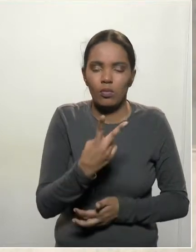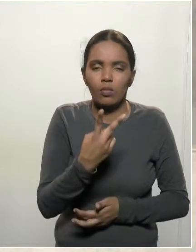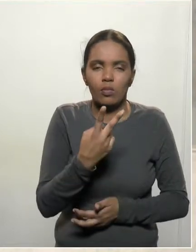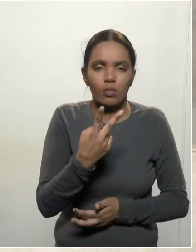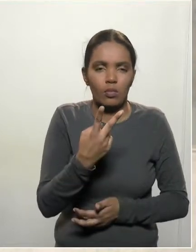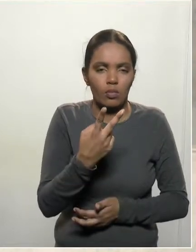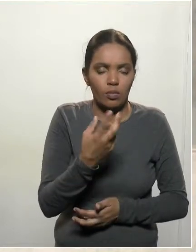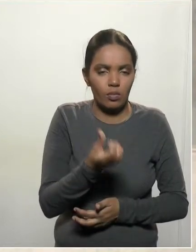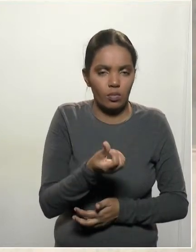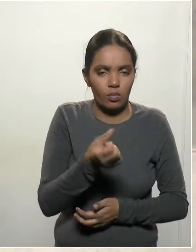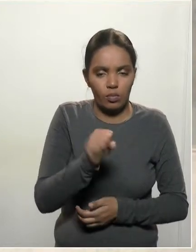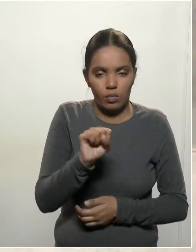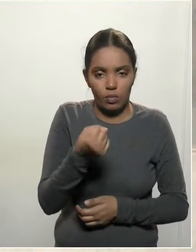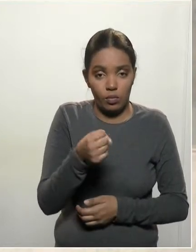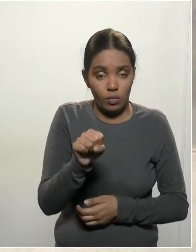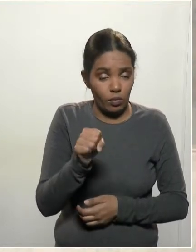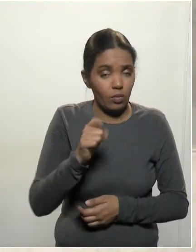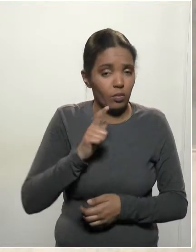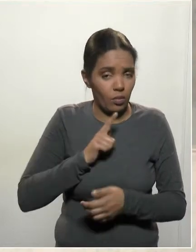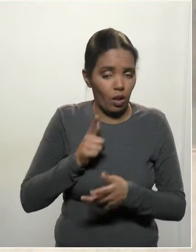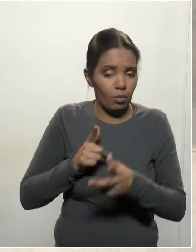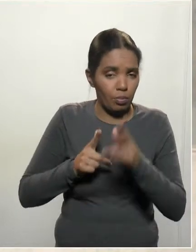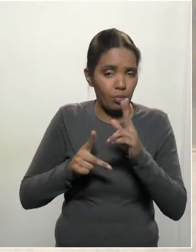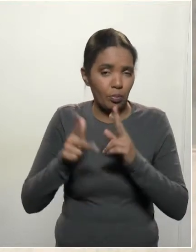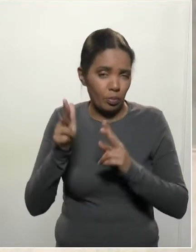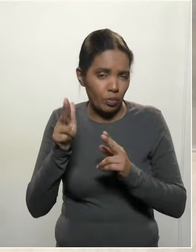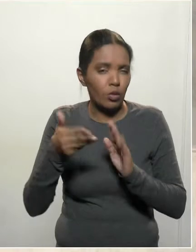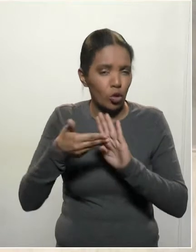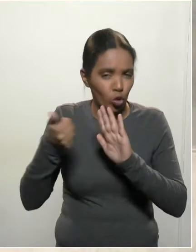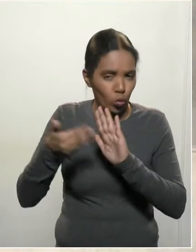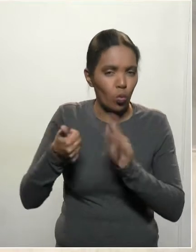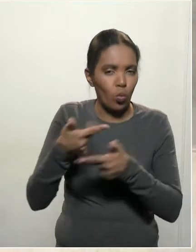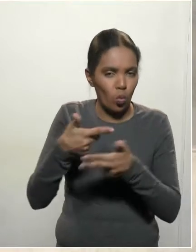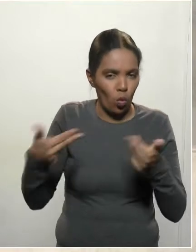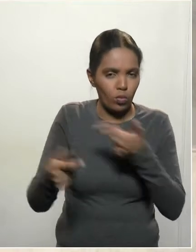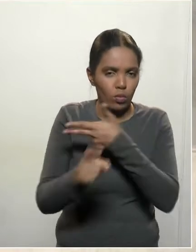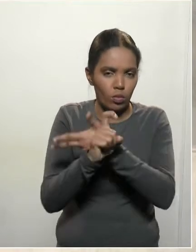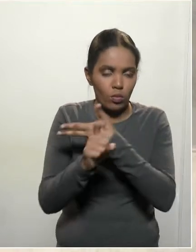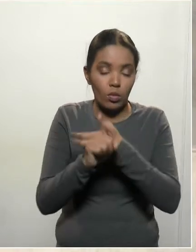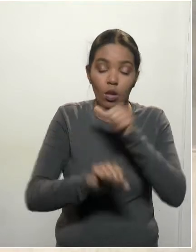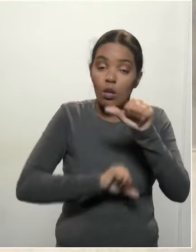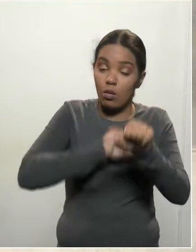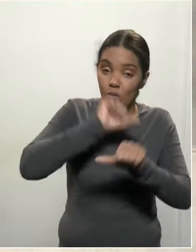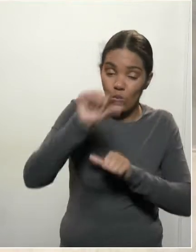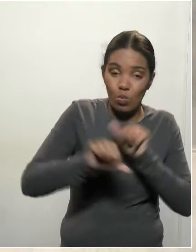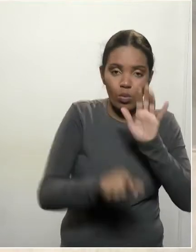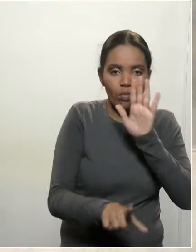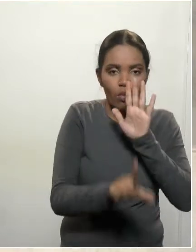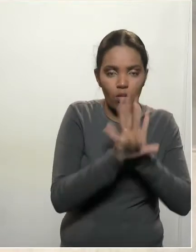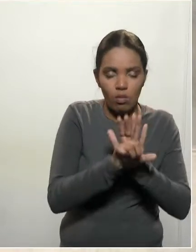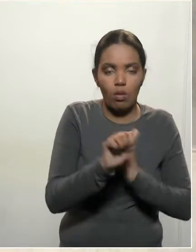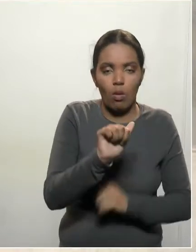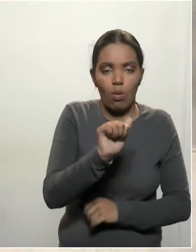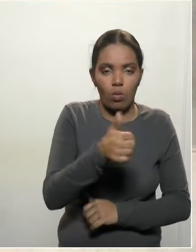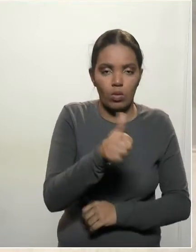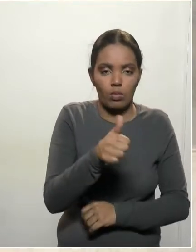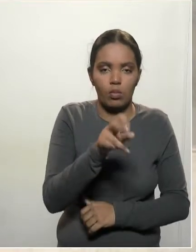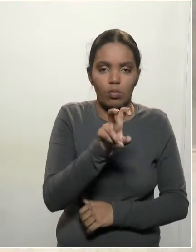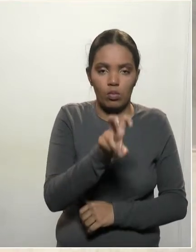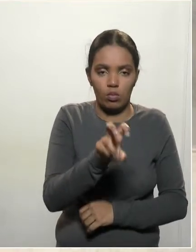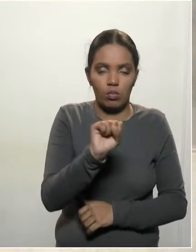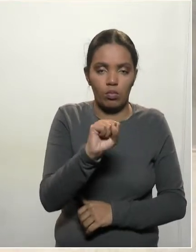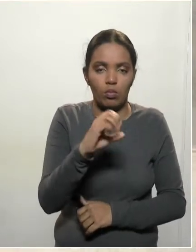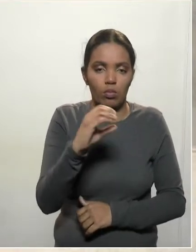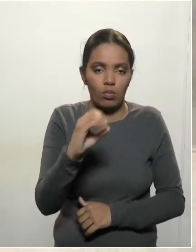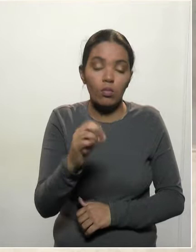268, com veto parcial, de autoria do Poder Executivo, que altera a lei 11.580,